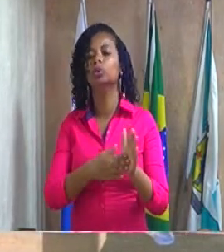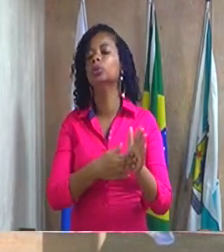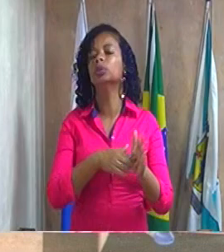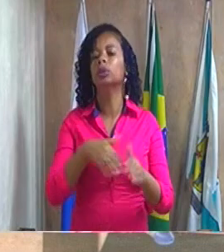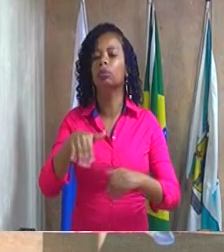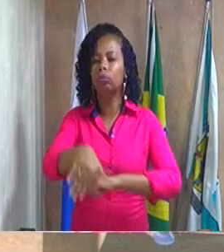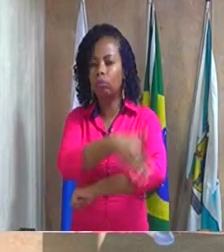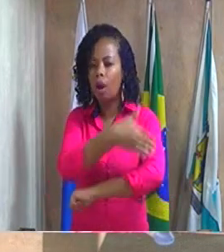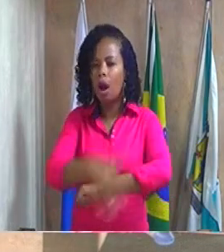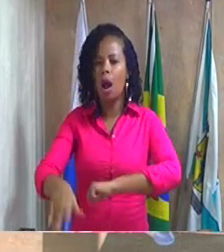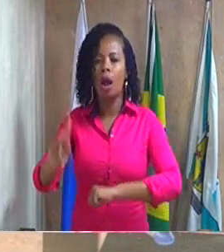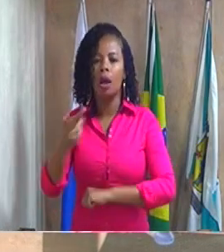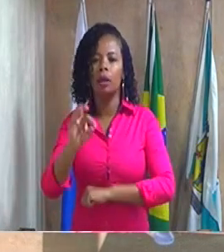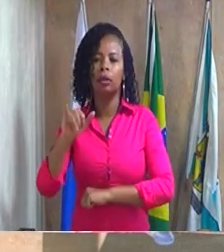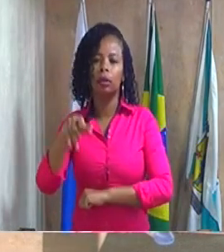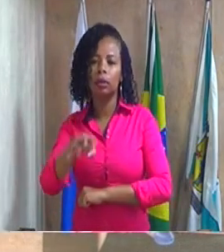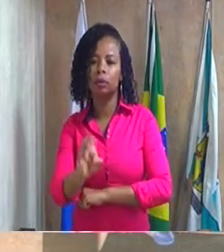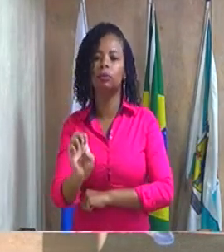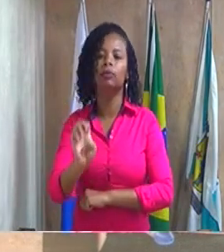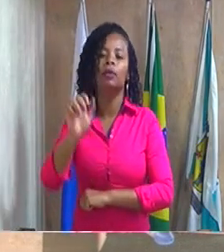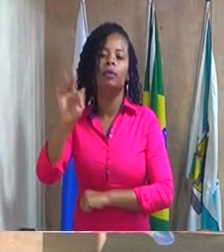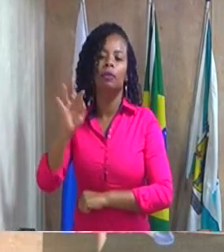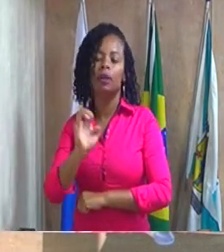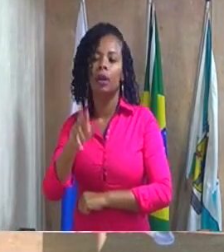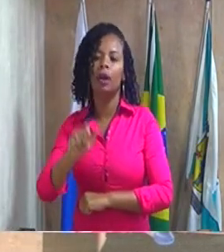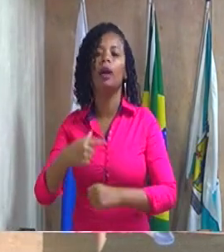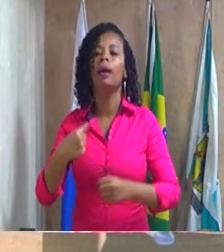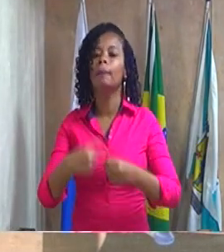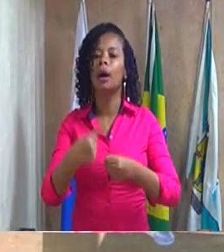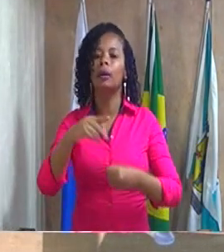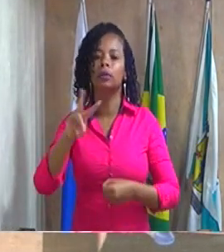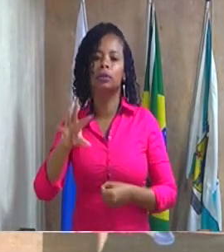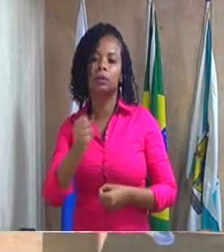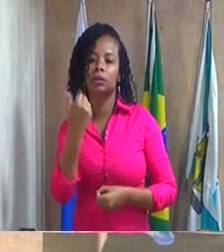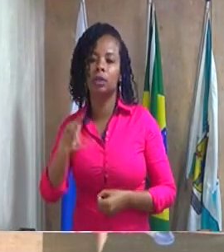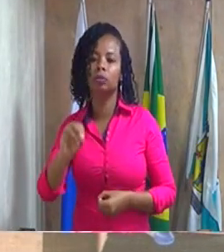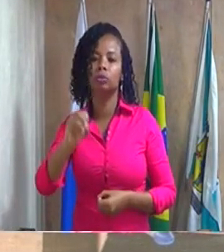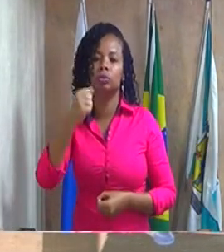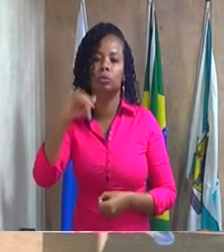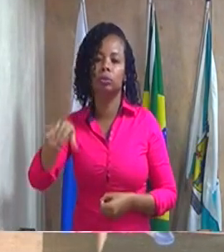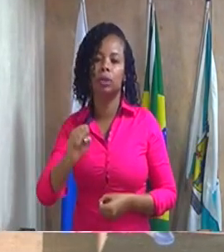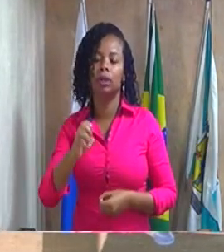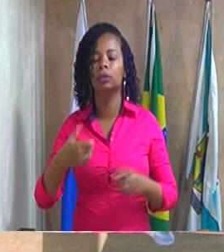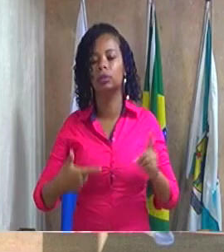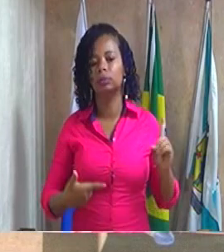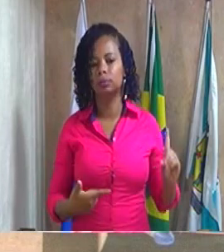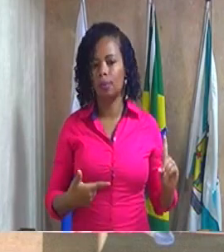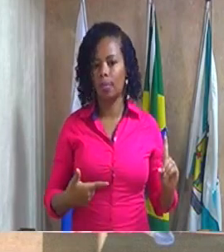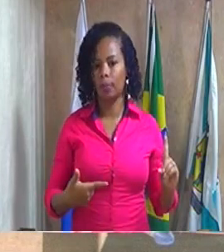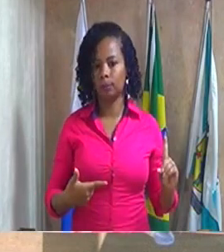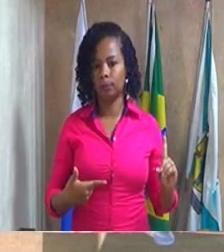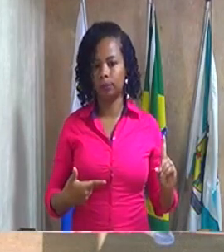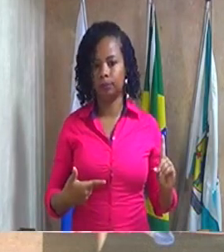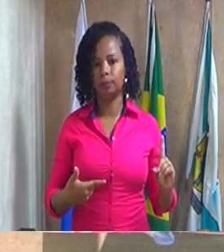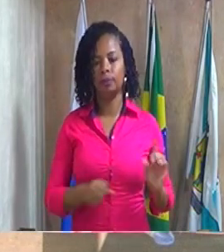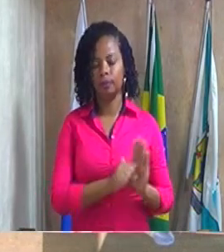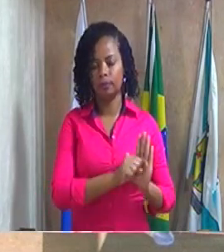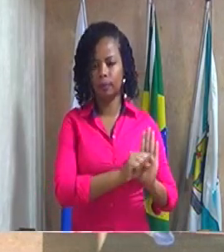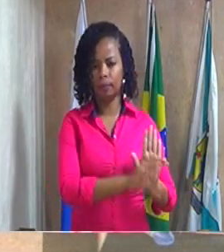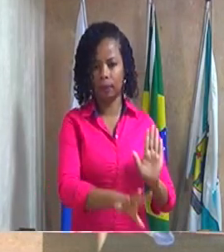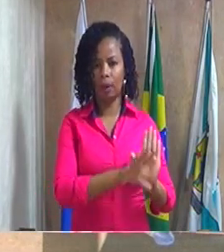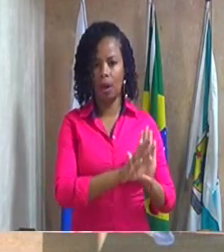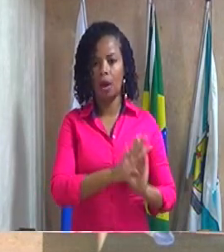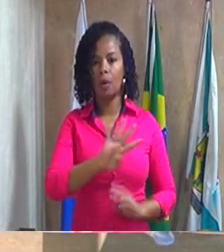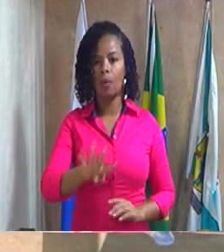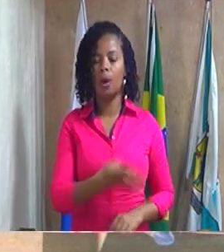rua Henrico Ferrer, bairro Vila São José, segundo distrito deste município. Indicação número